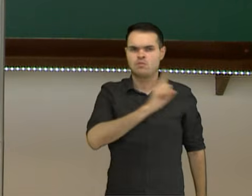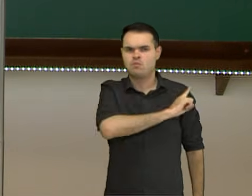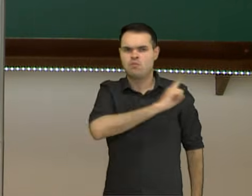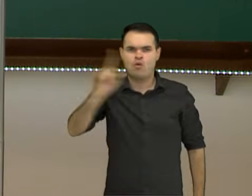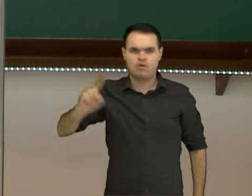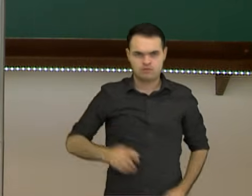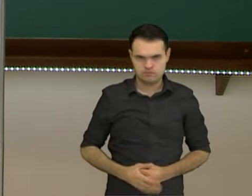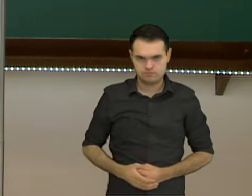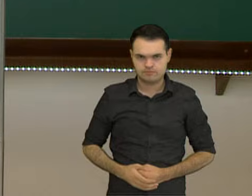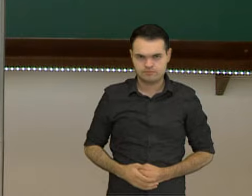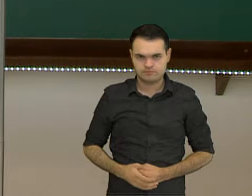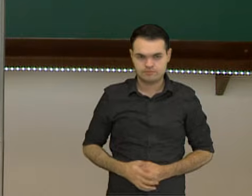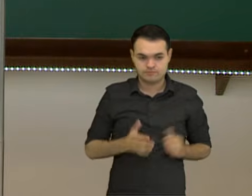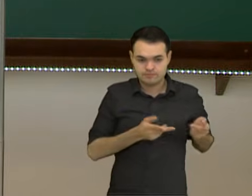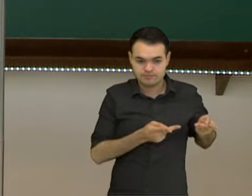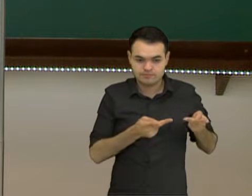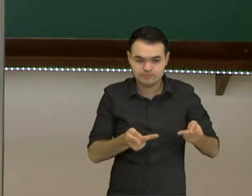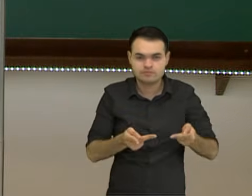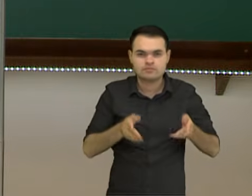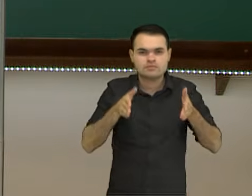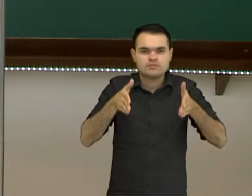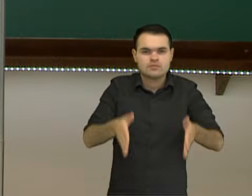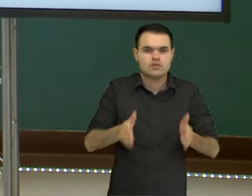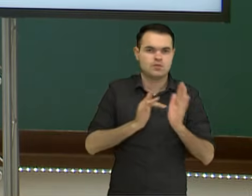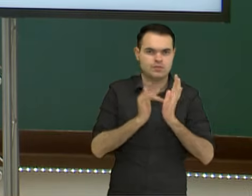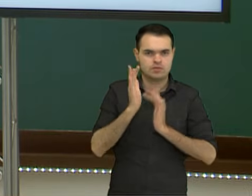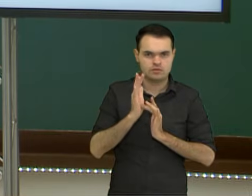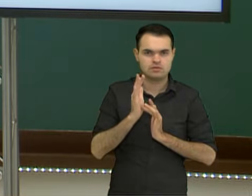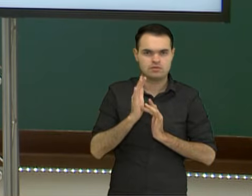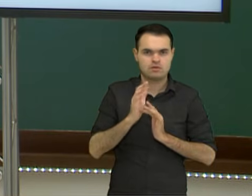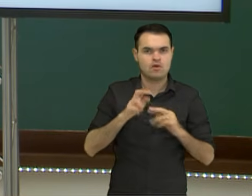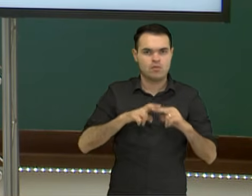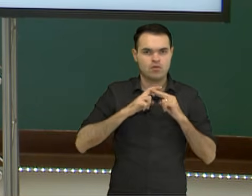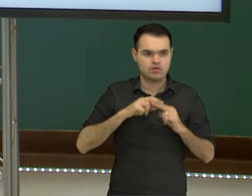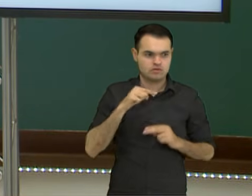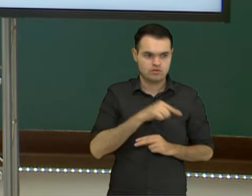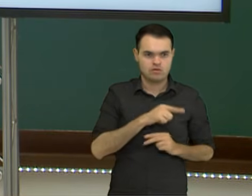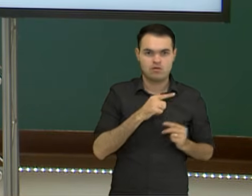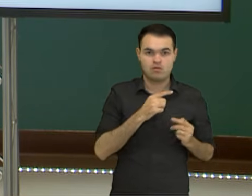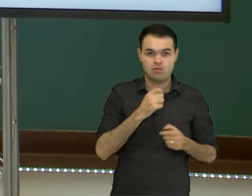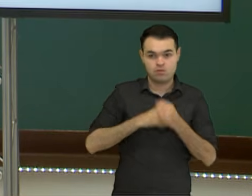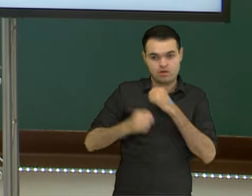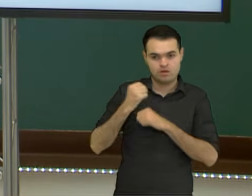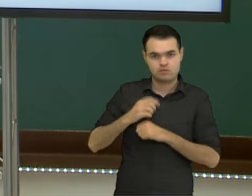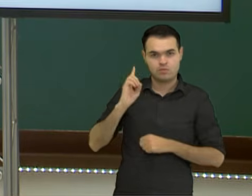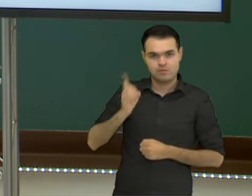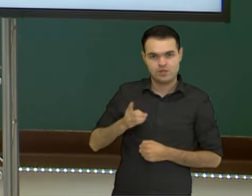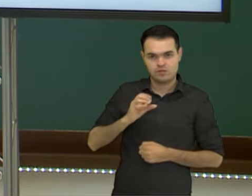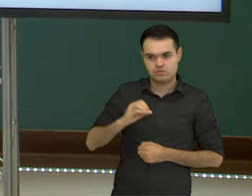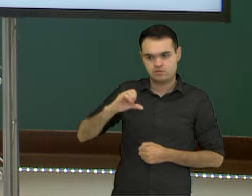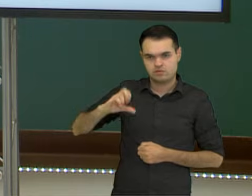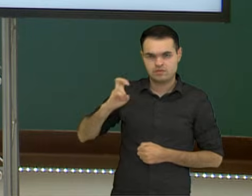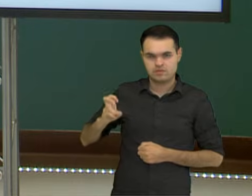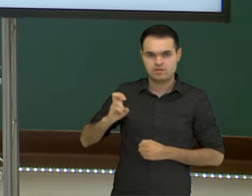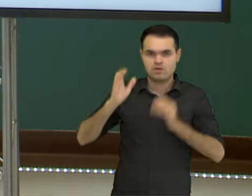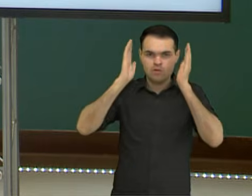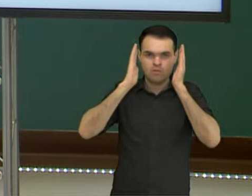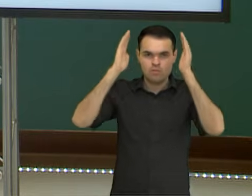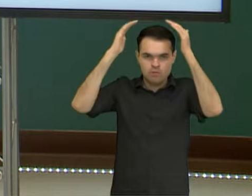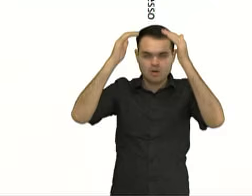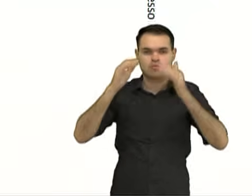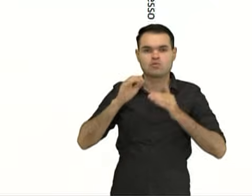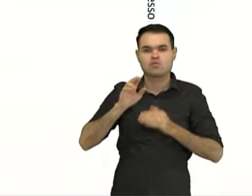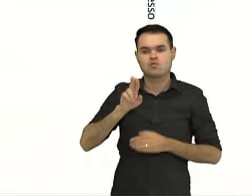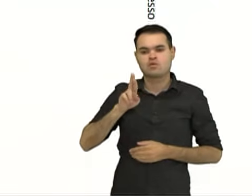Santa e visitar o túmulo de Jesus. Reagindo a isso, então, e no ano de 1095, o Papa Urbano